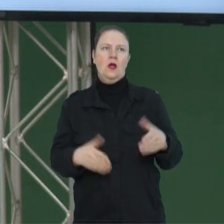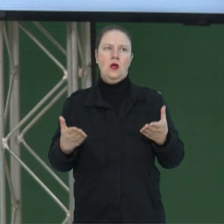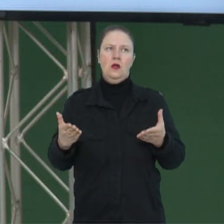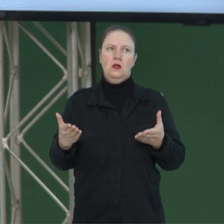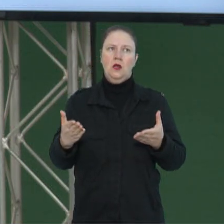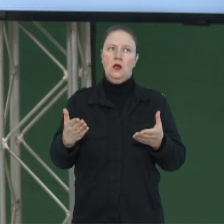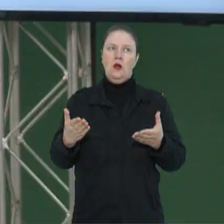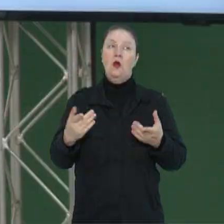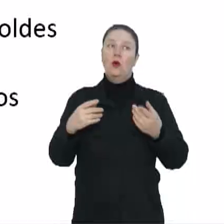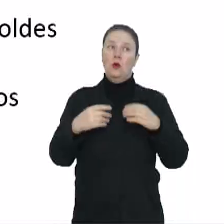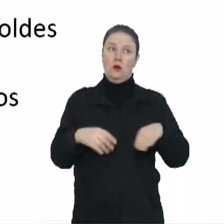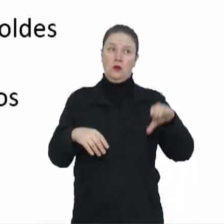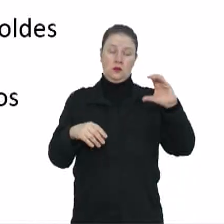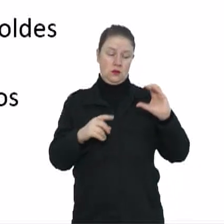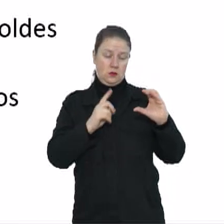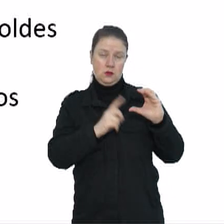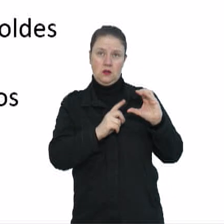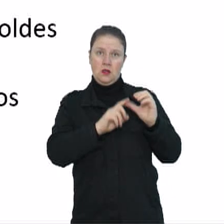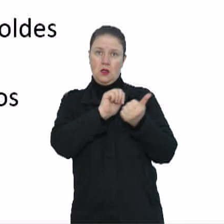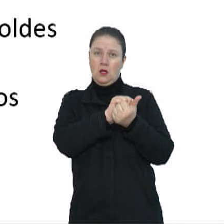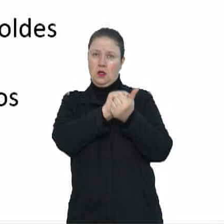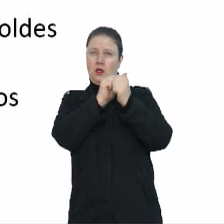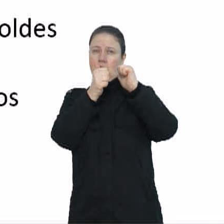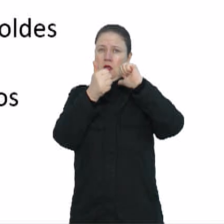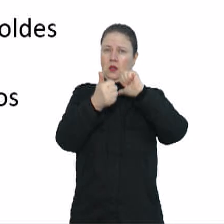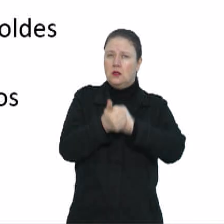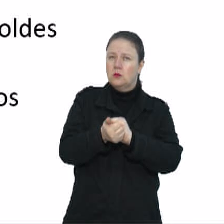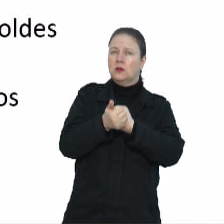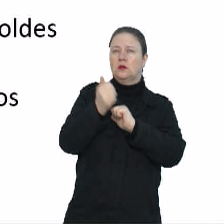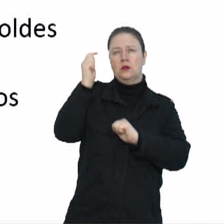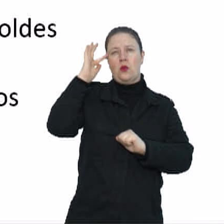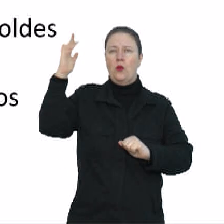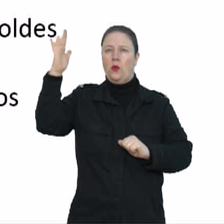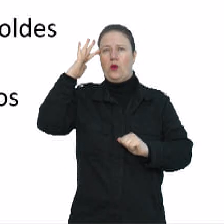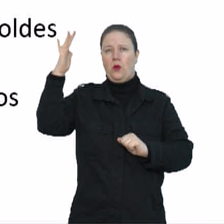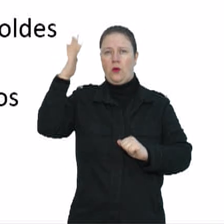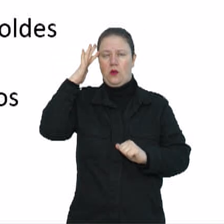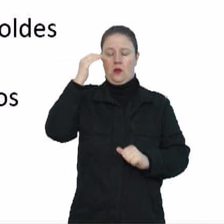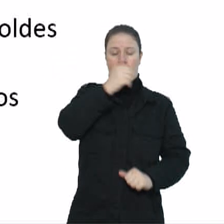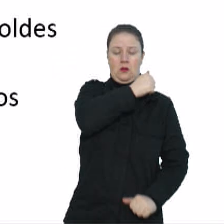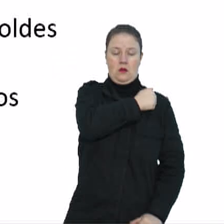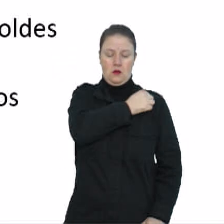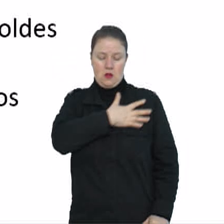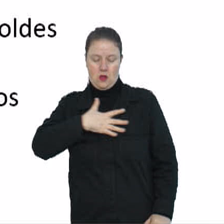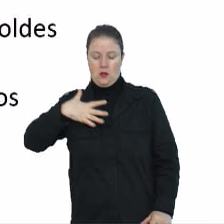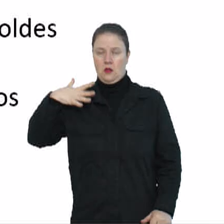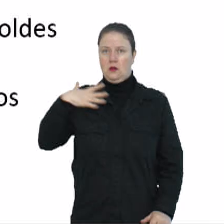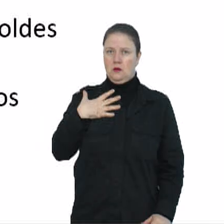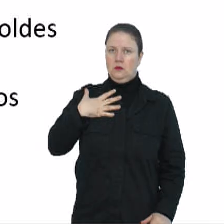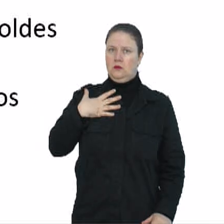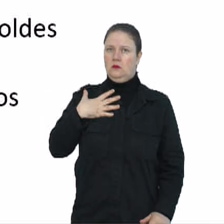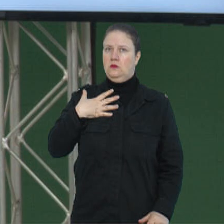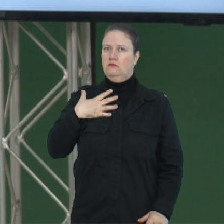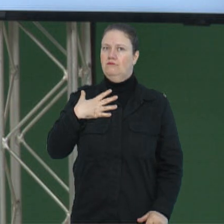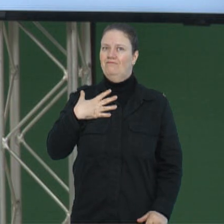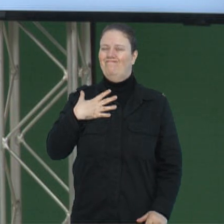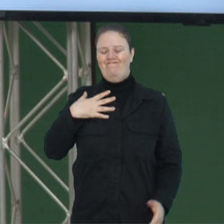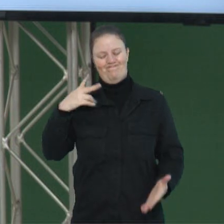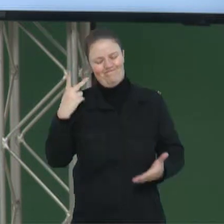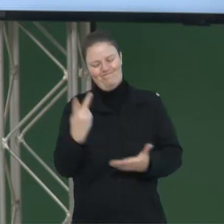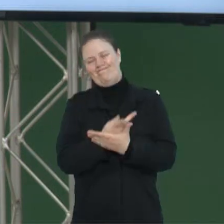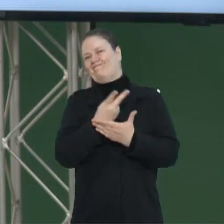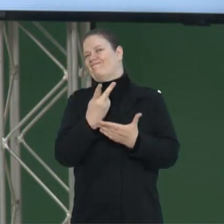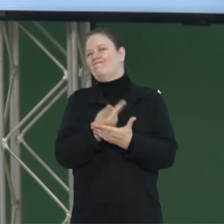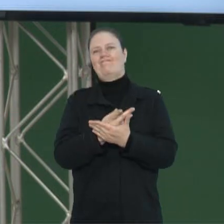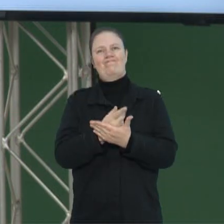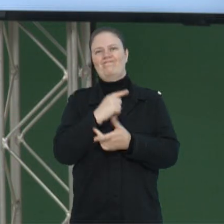seria correto. Letra C, adaptação do pensamento aristotélico. Só até aqui já está errado, tá?